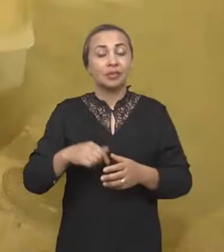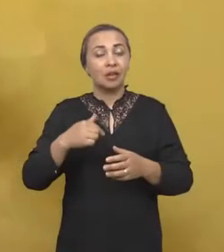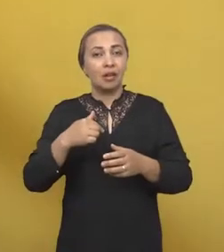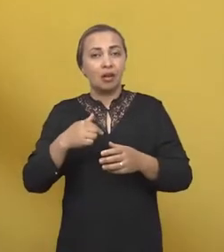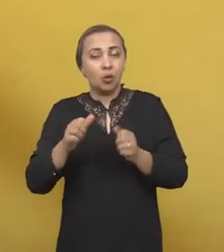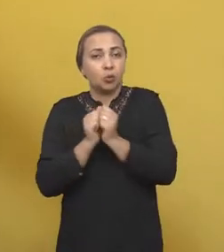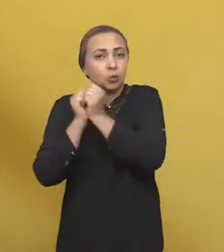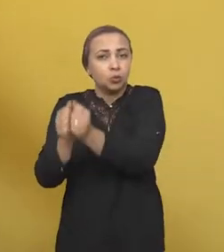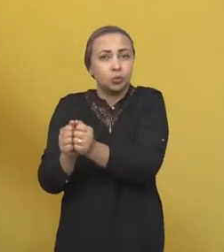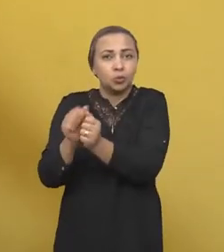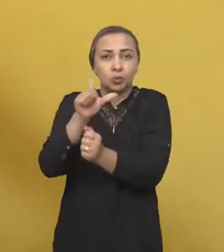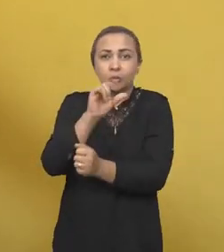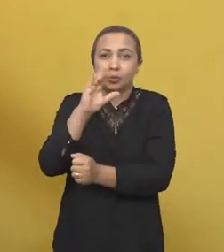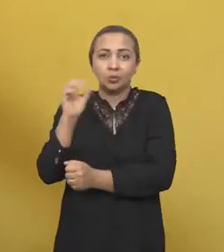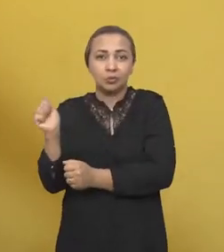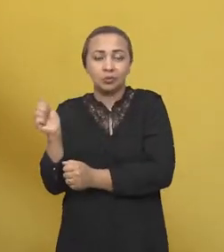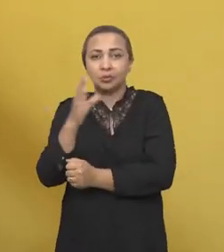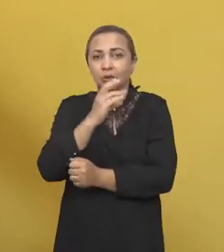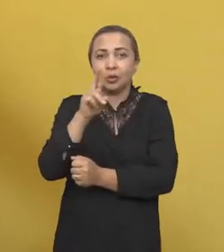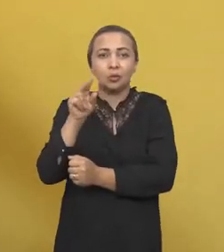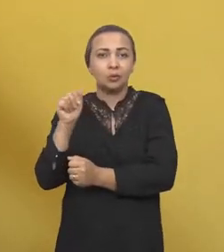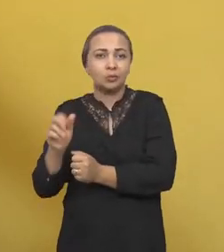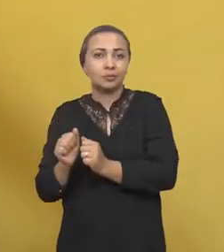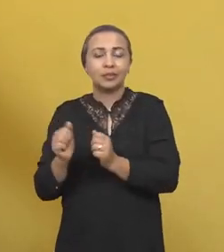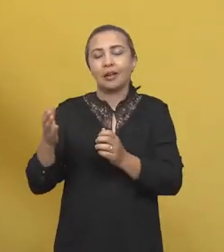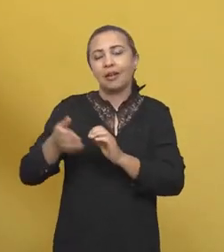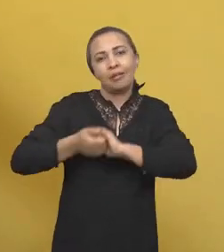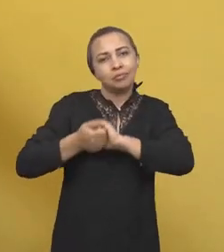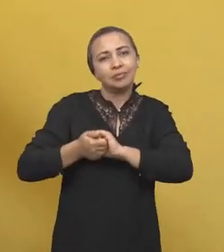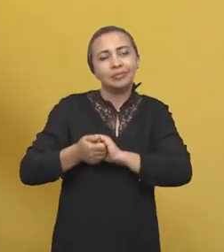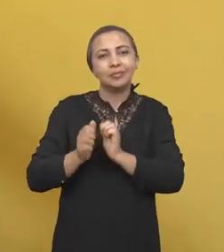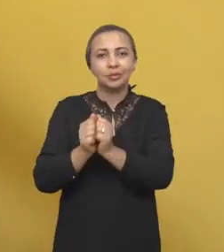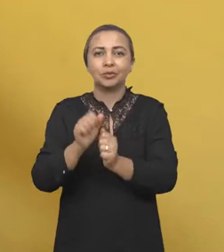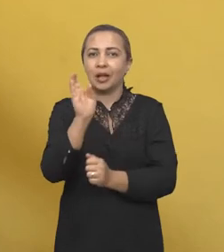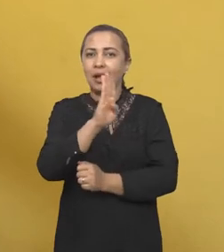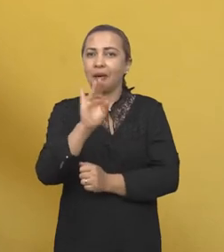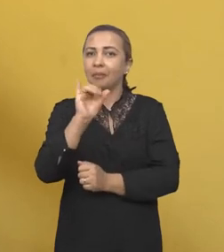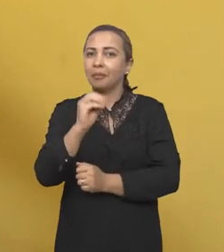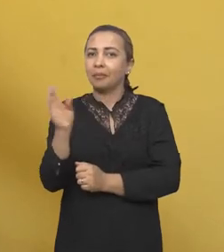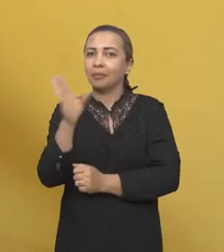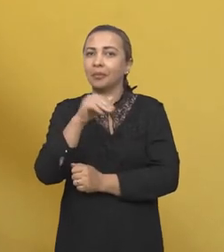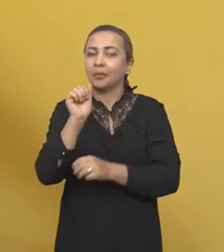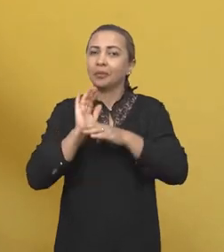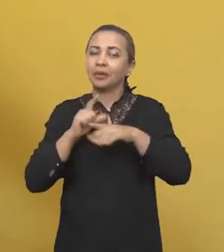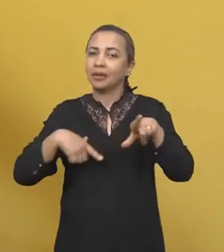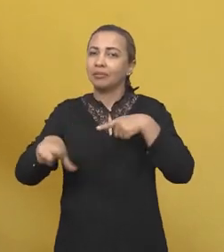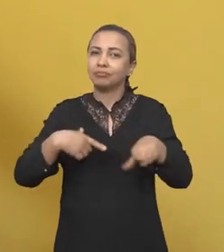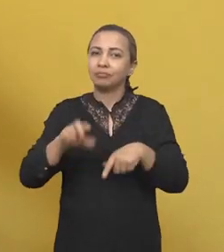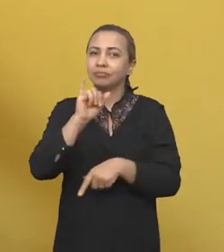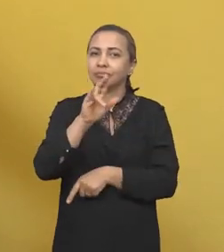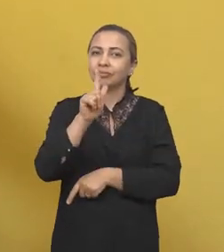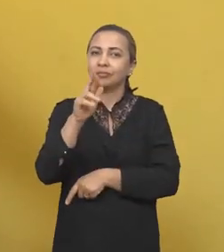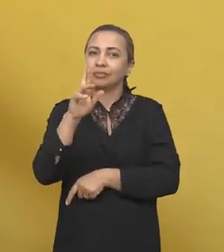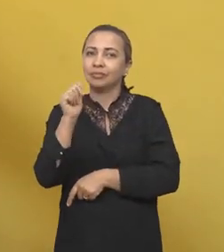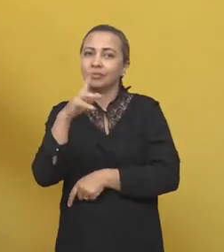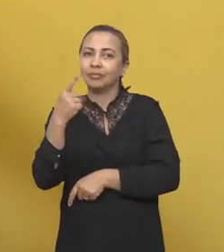Eu e Lívia Cunha, que é a minha parceira na coordenação do Bioação Garapuá, nós